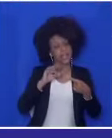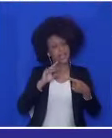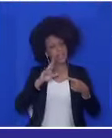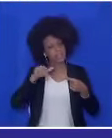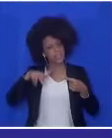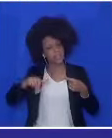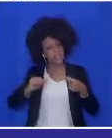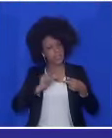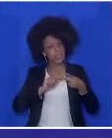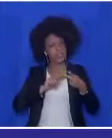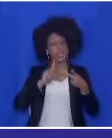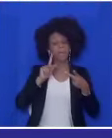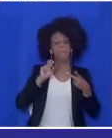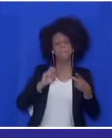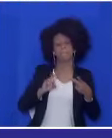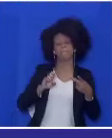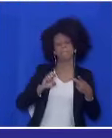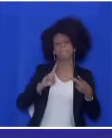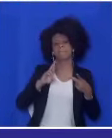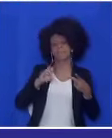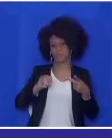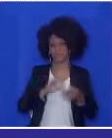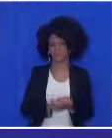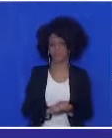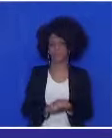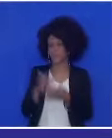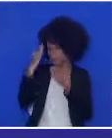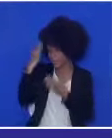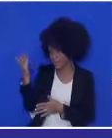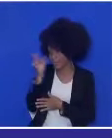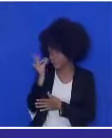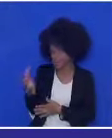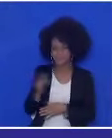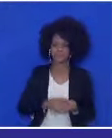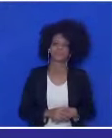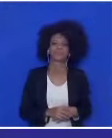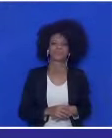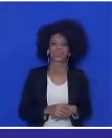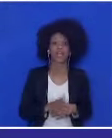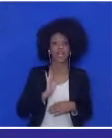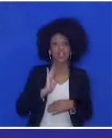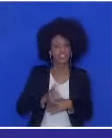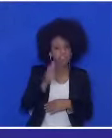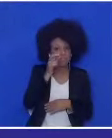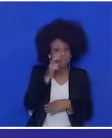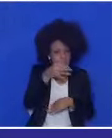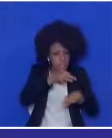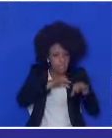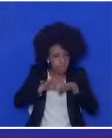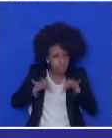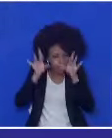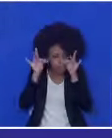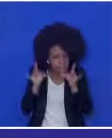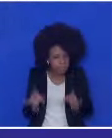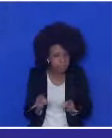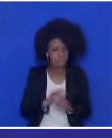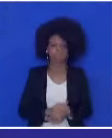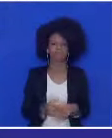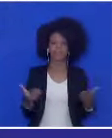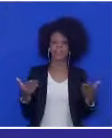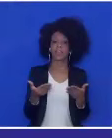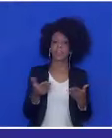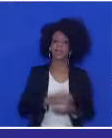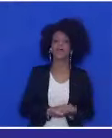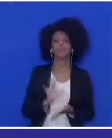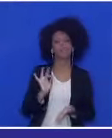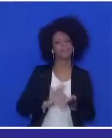Lima e o Pedro Avelar. Obrigada pela presença. Eles já acompanharam de perto aqui cada detalhe dos procedimentos prévios e agora